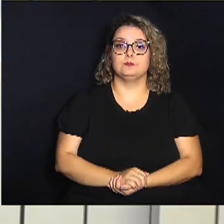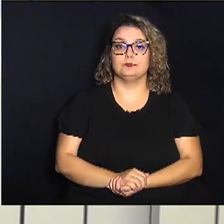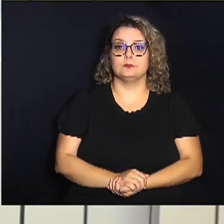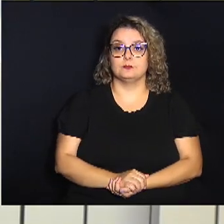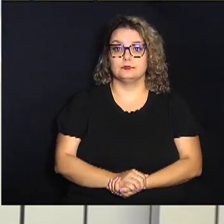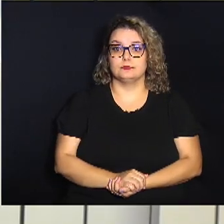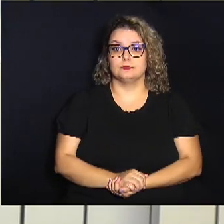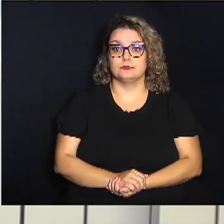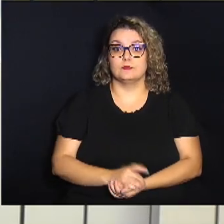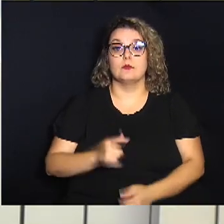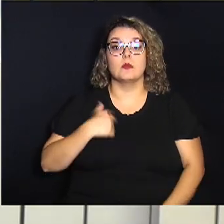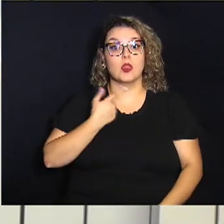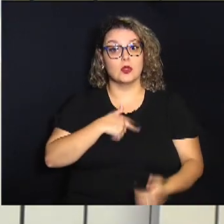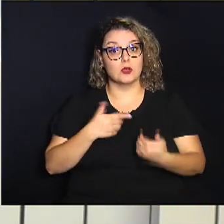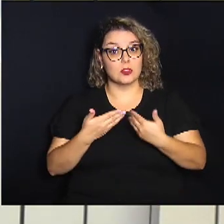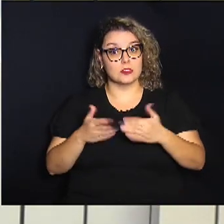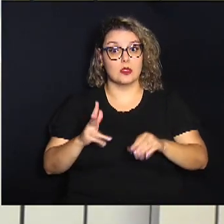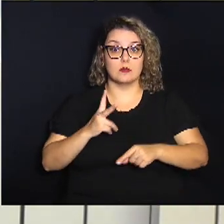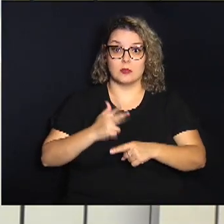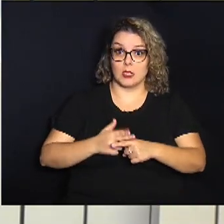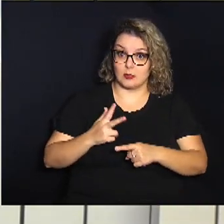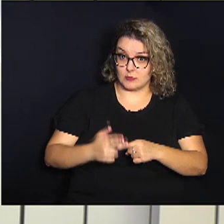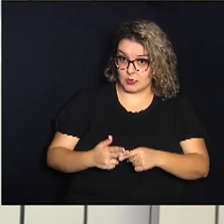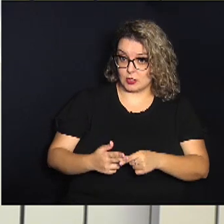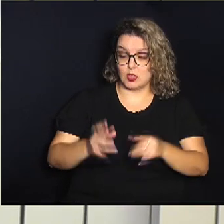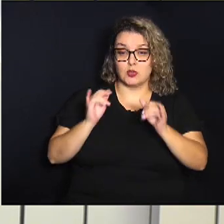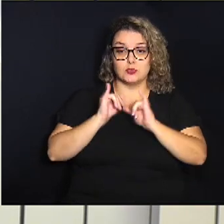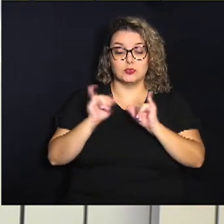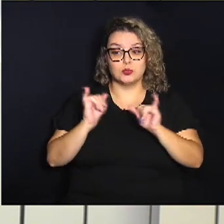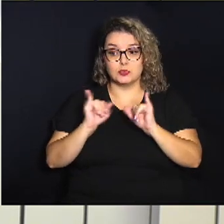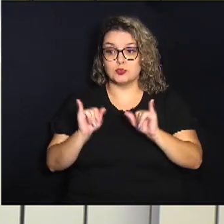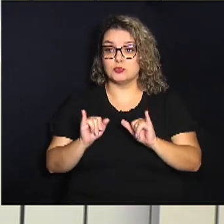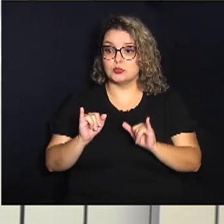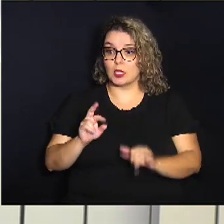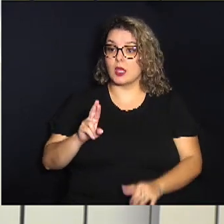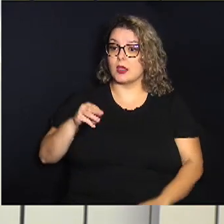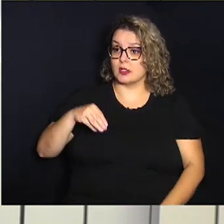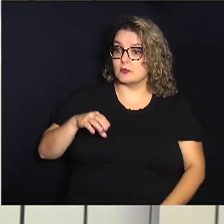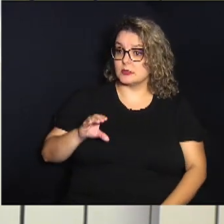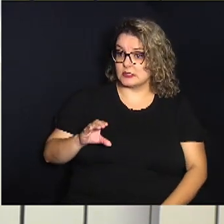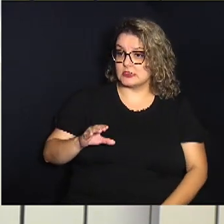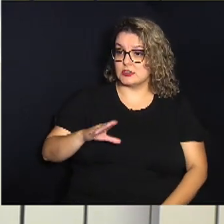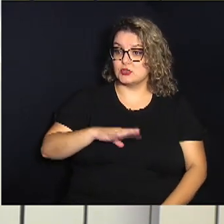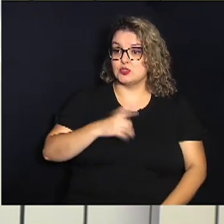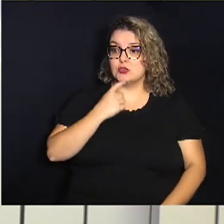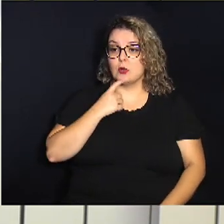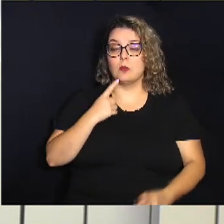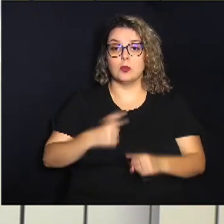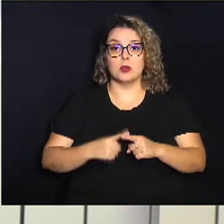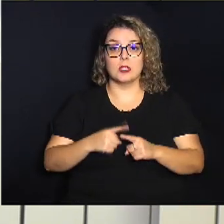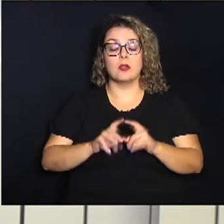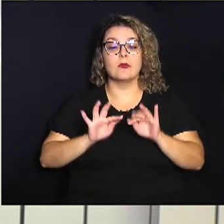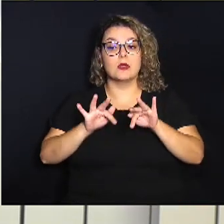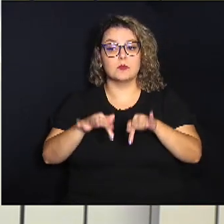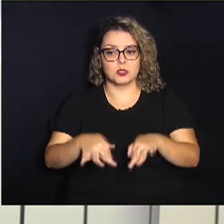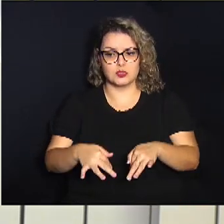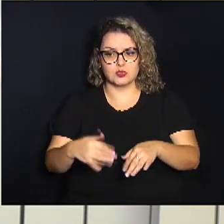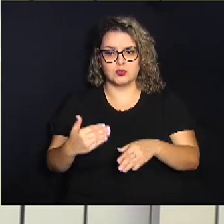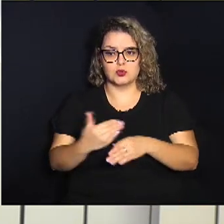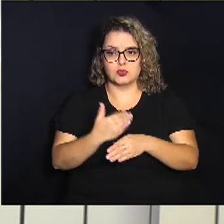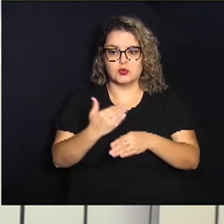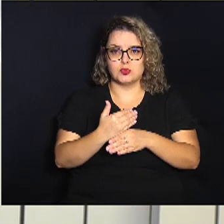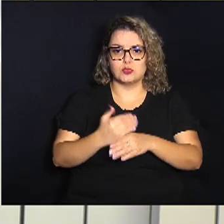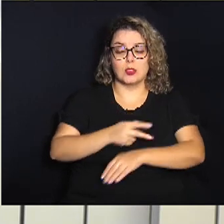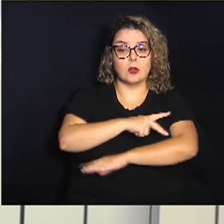E a gente abre a edição de hoje com as notícias da Metrópole de Campinas, porque foram finalizadas as obras de